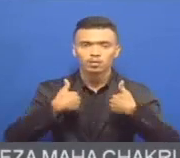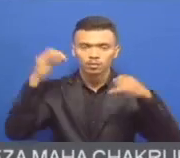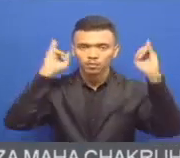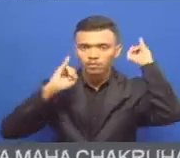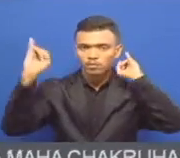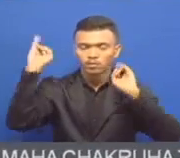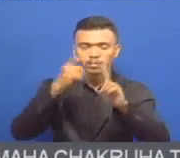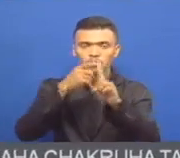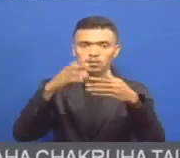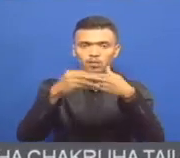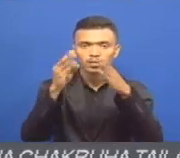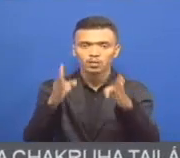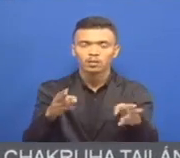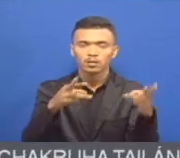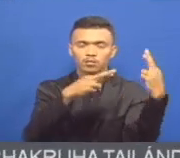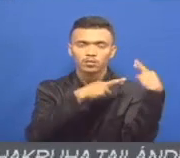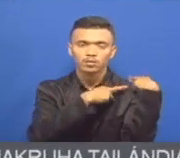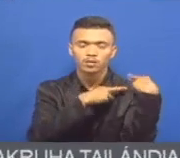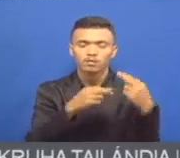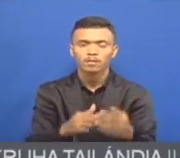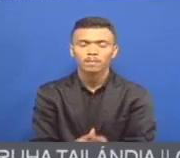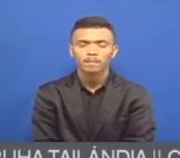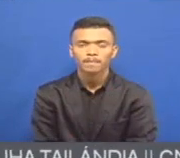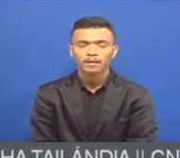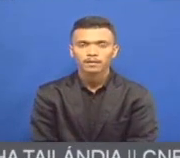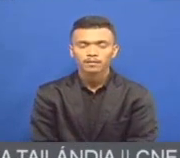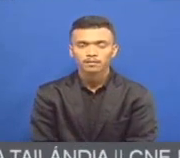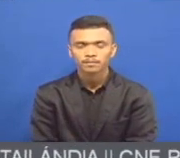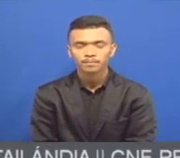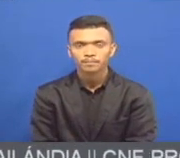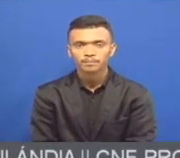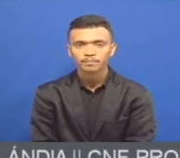informação russi autoridade competente. Russi Covalima, Santiago Muniz, ba RTL.